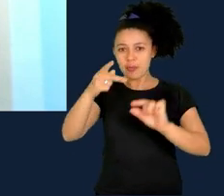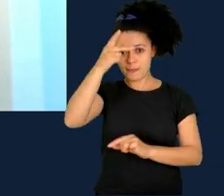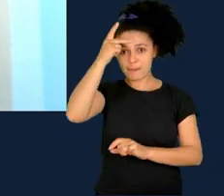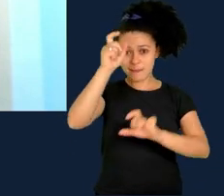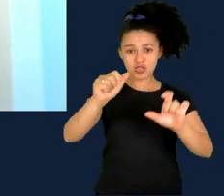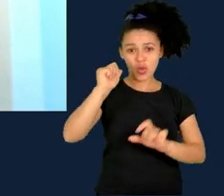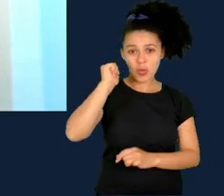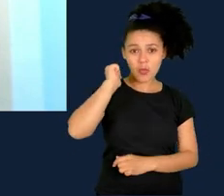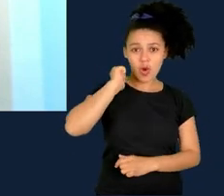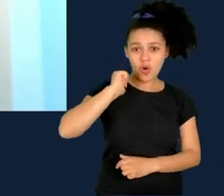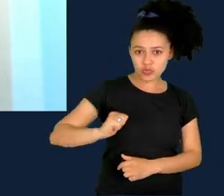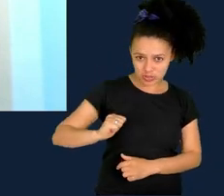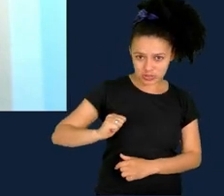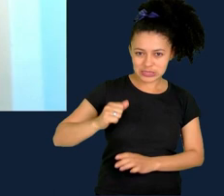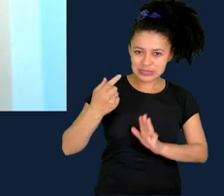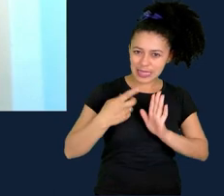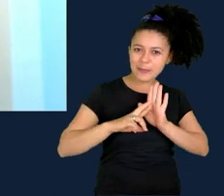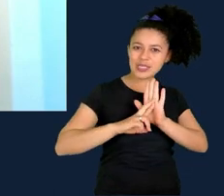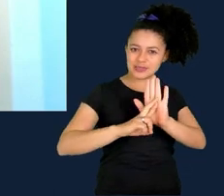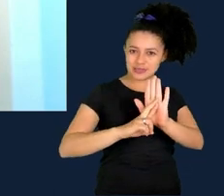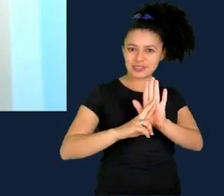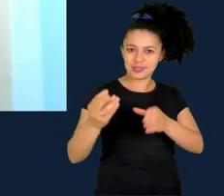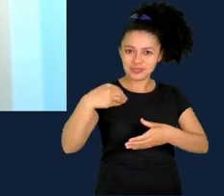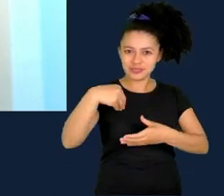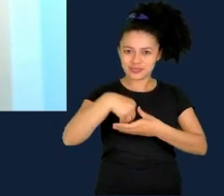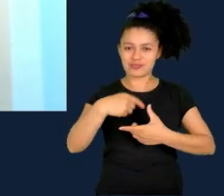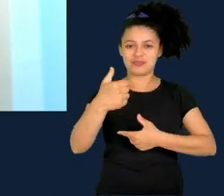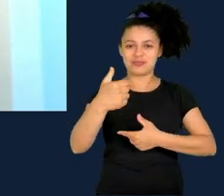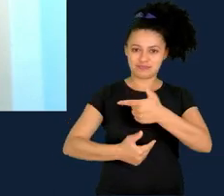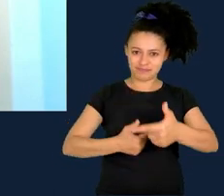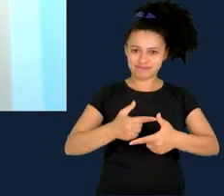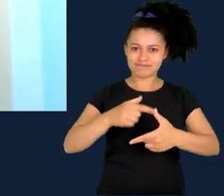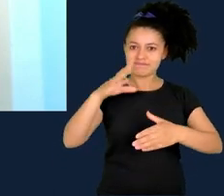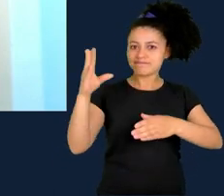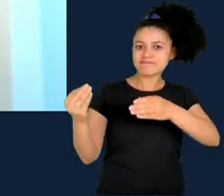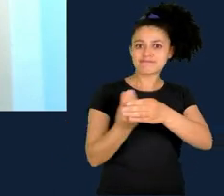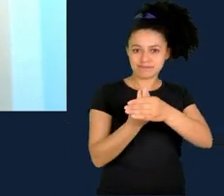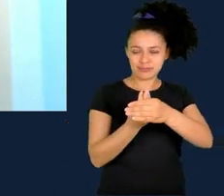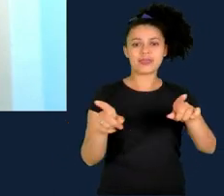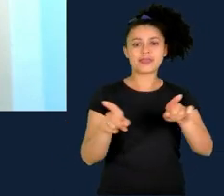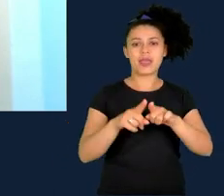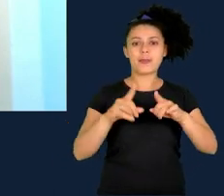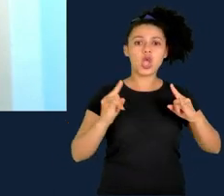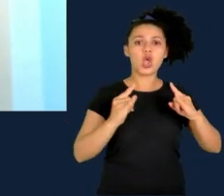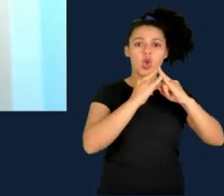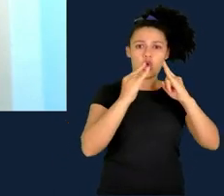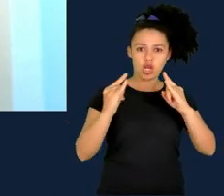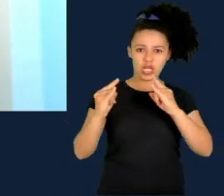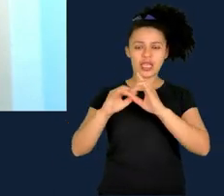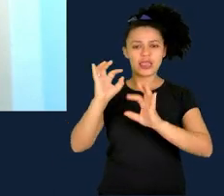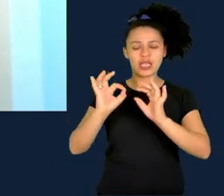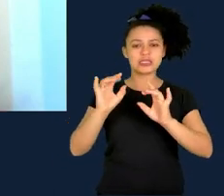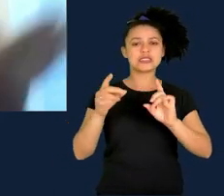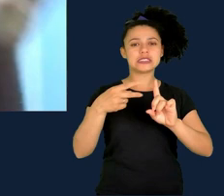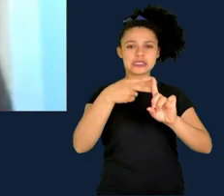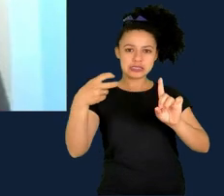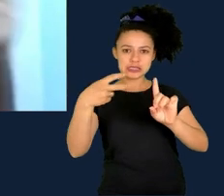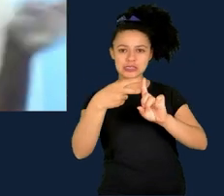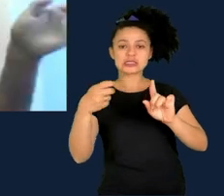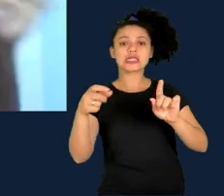para integrar a esse trabalho, foi incluído organizações indígenas e